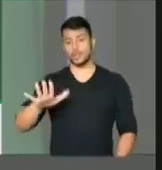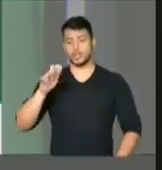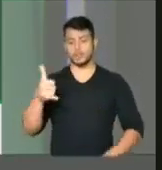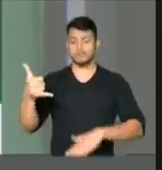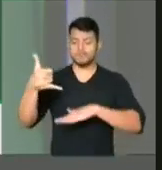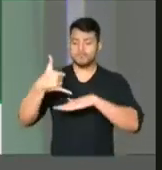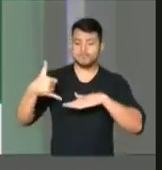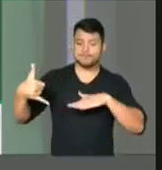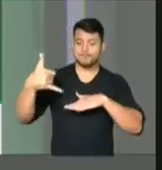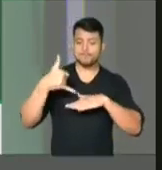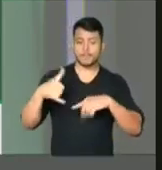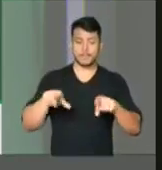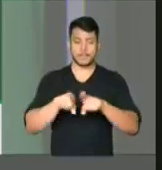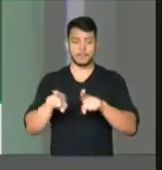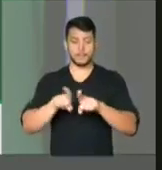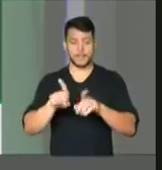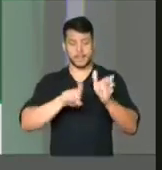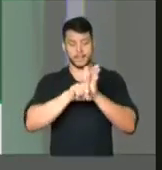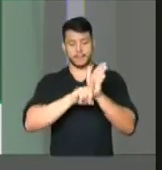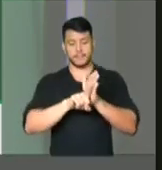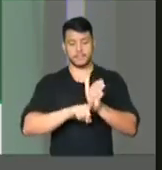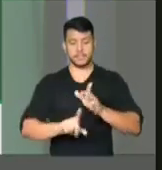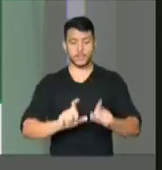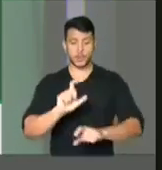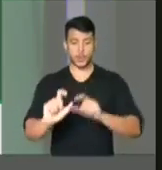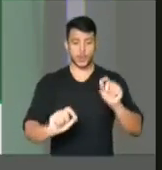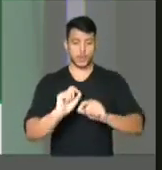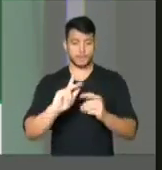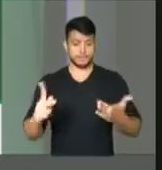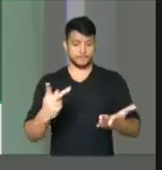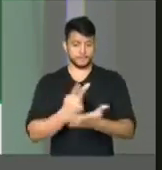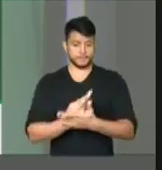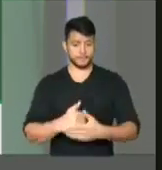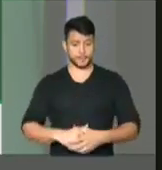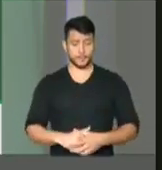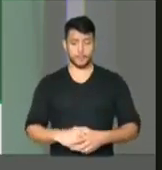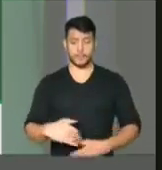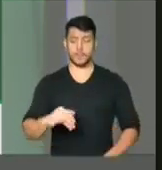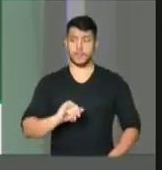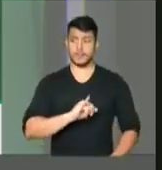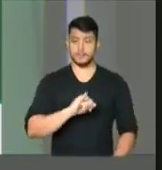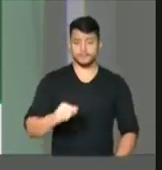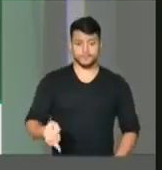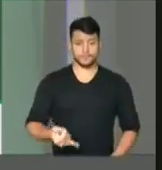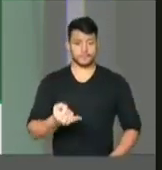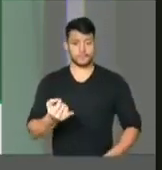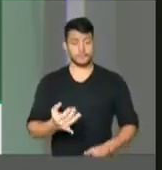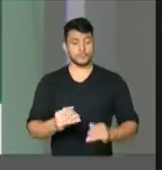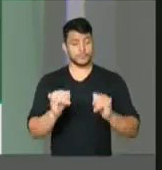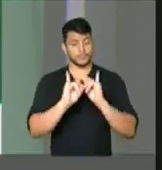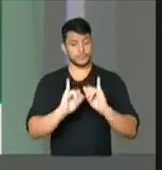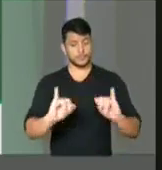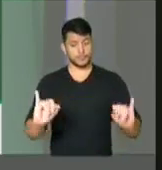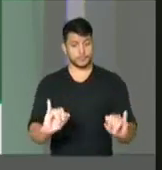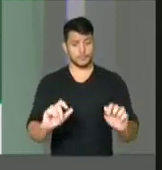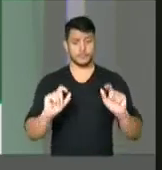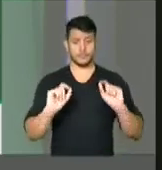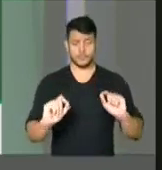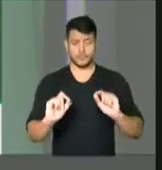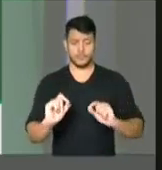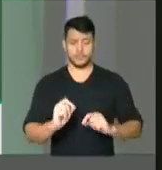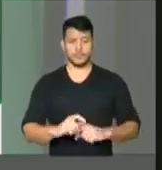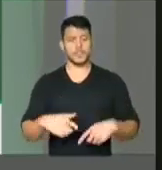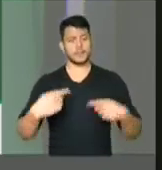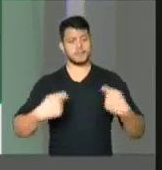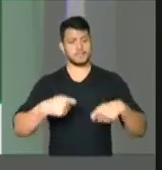a investigação das causas do desastre. Aproveito para deixar o meu alerta para seguirmos firmes nesse